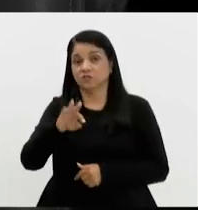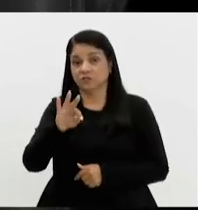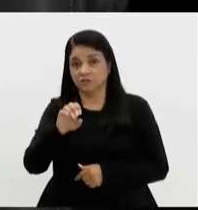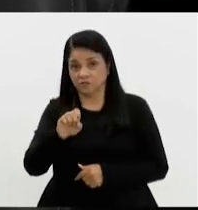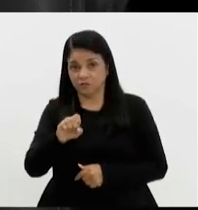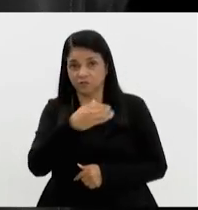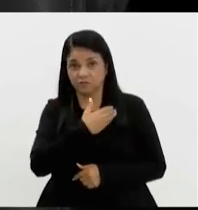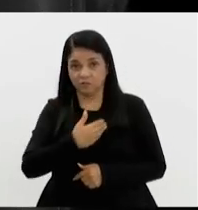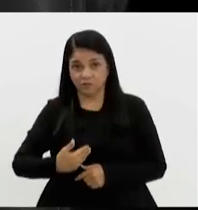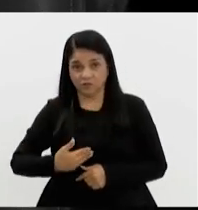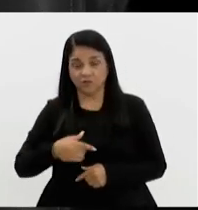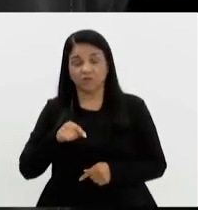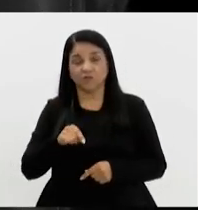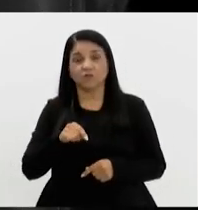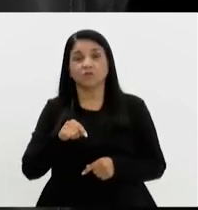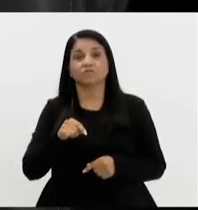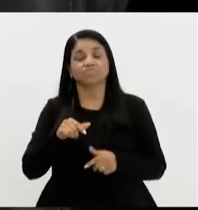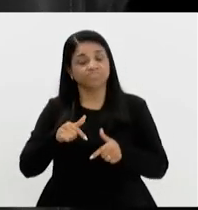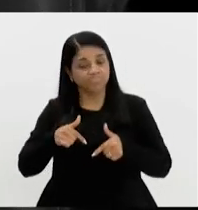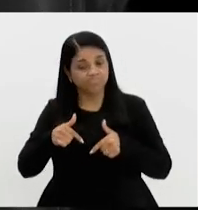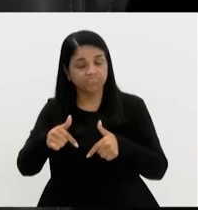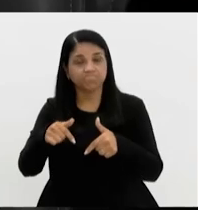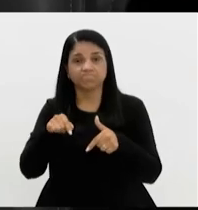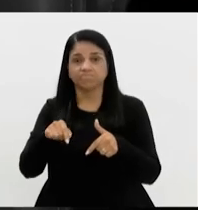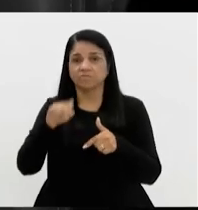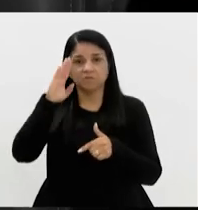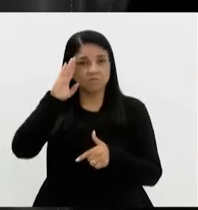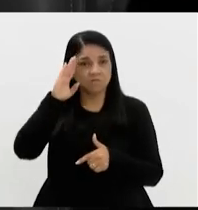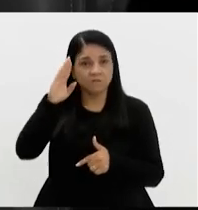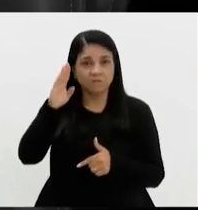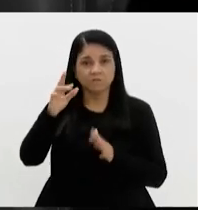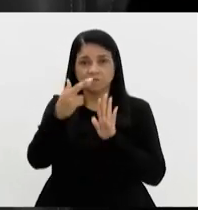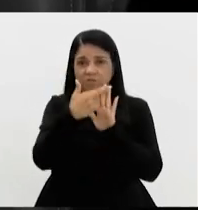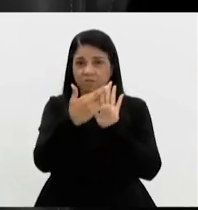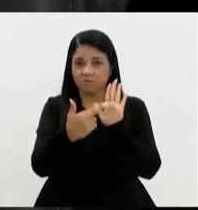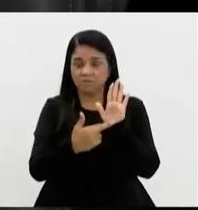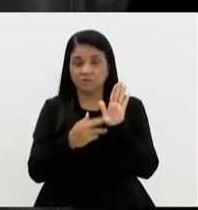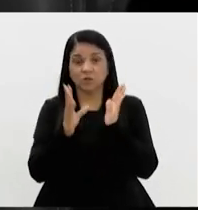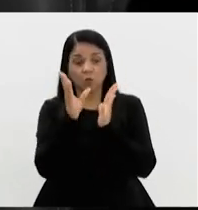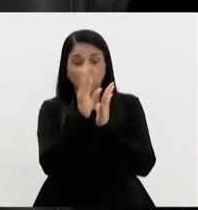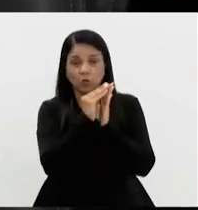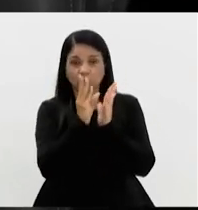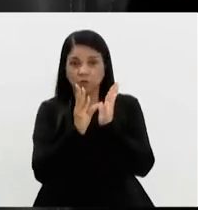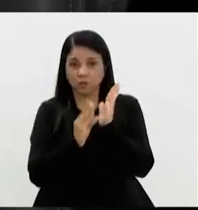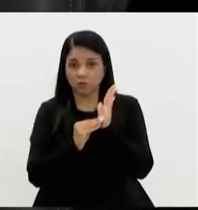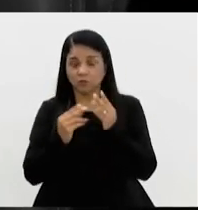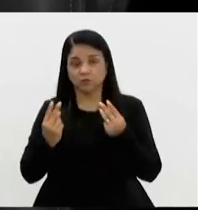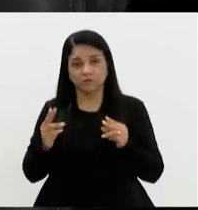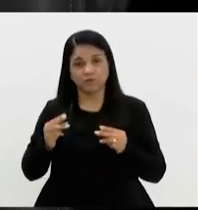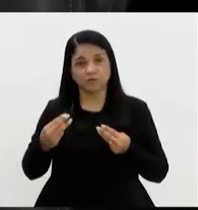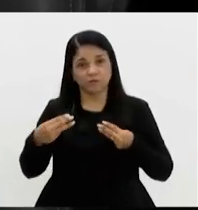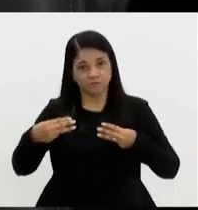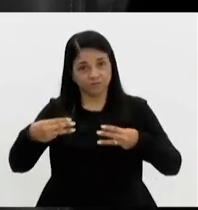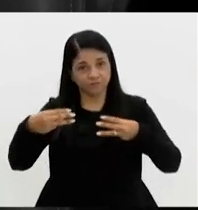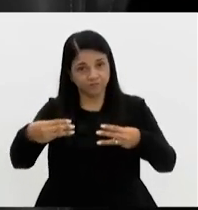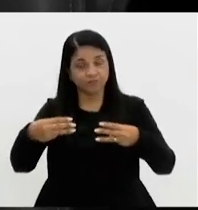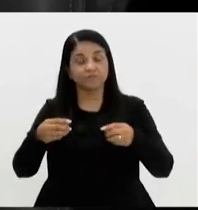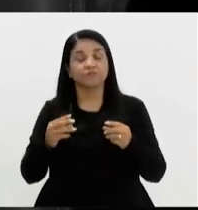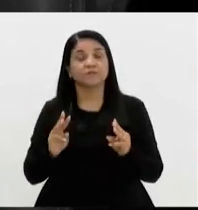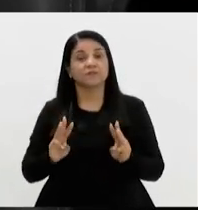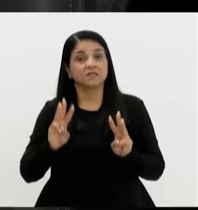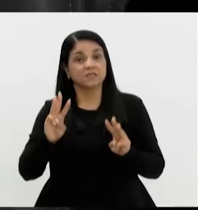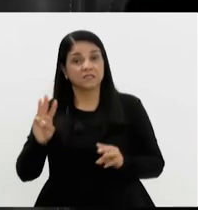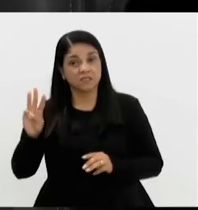devem adotar as providências necessárias para adequar o conteúdo dos sítios canais e demais meios de informação